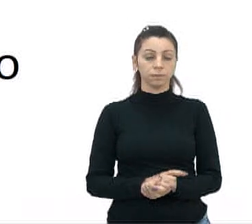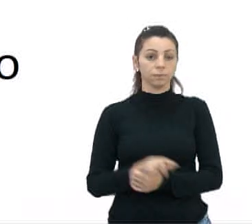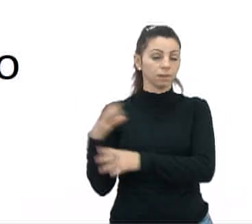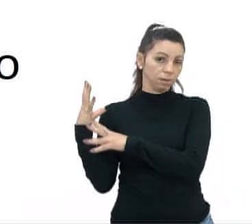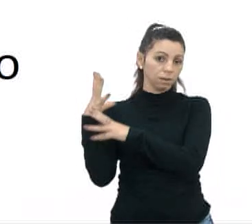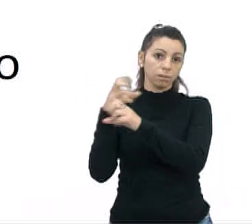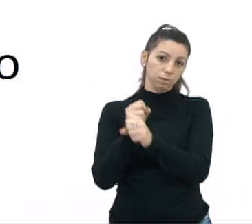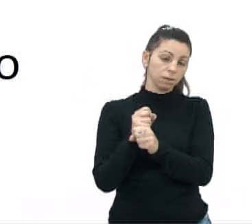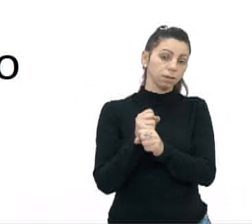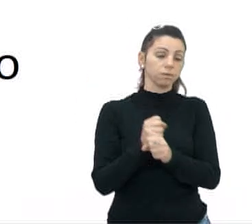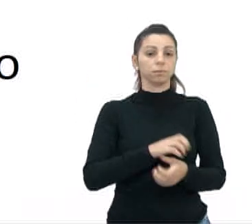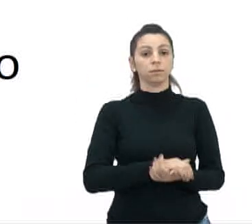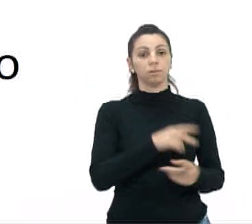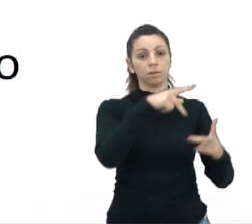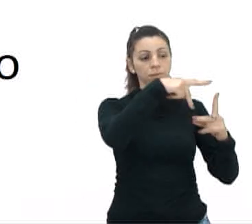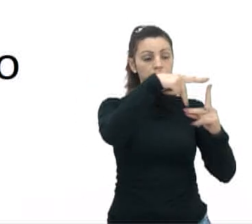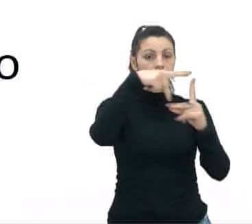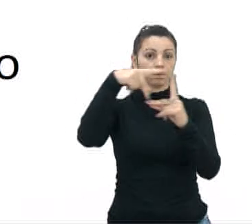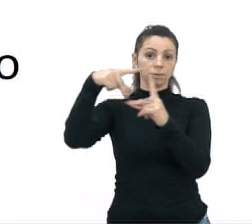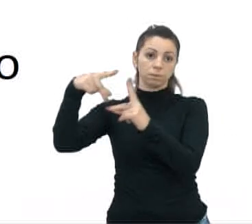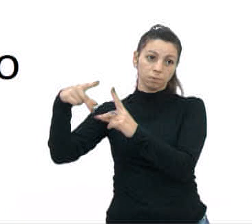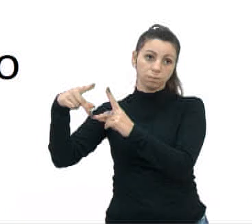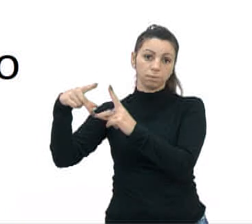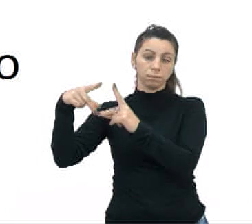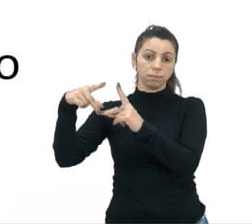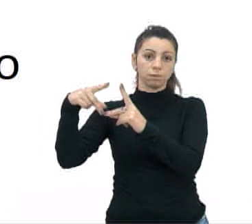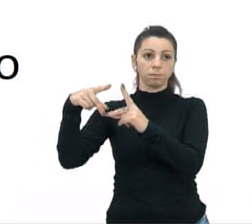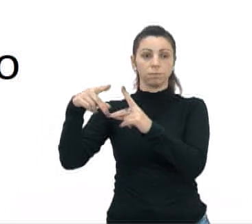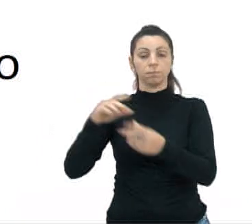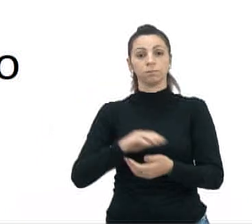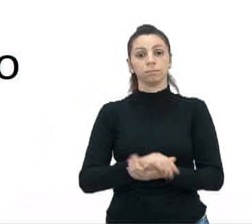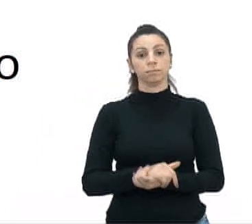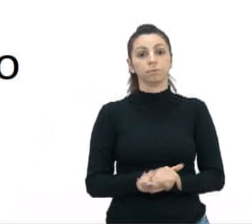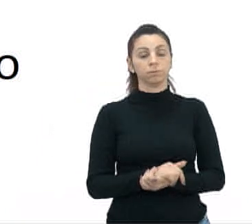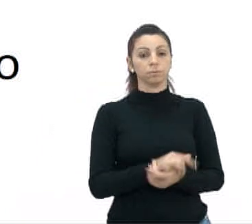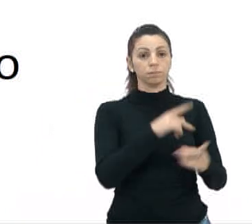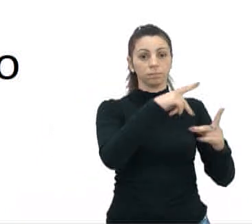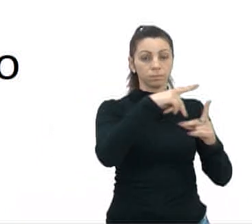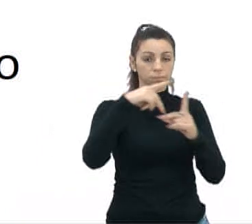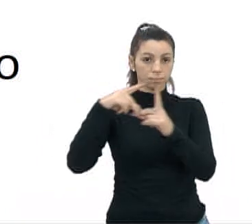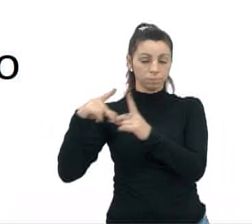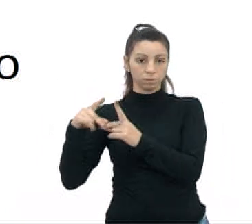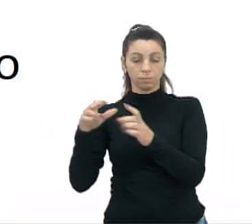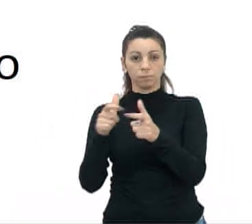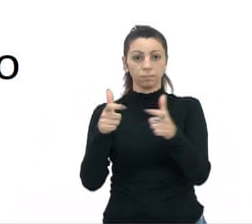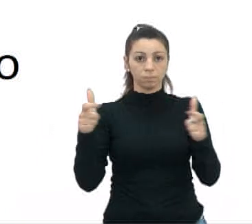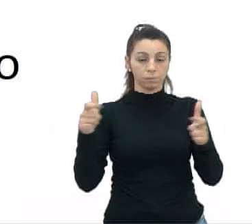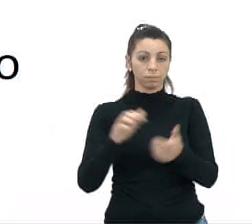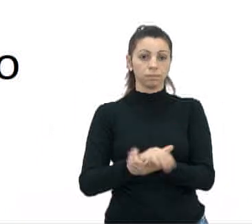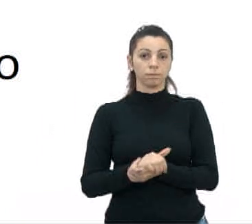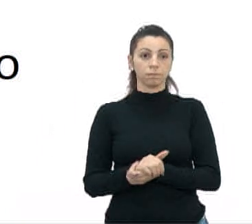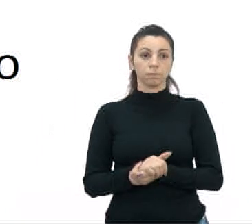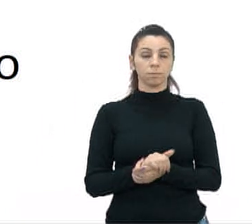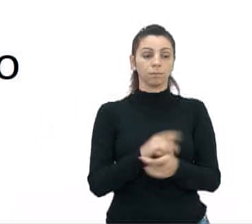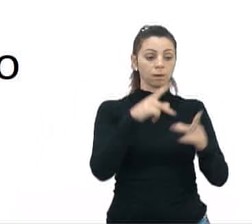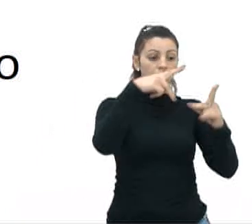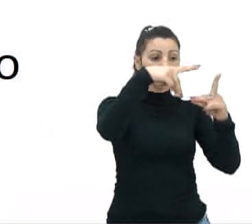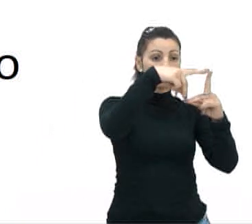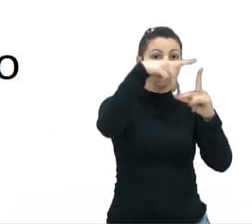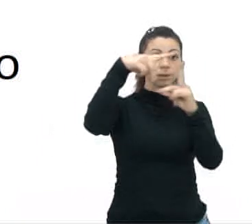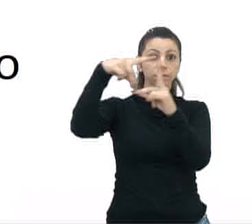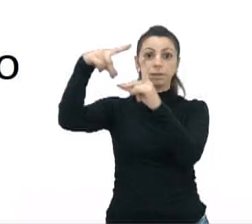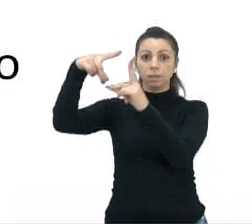relembrar, a história em quadrinho é uma história maior, de maior fôlego, né? Tem uma sequência maior. A tirinha vem disso, né? Você pega, é